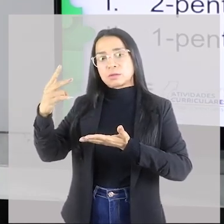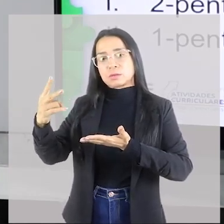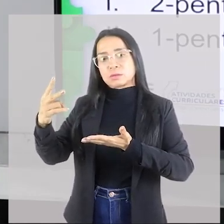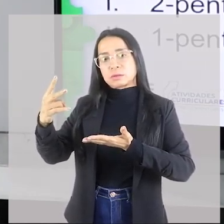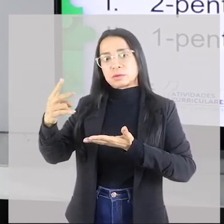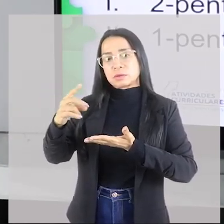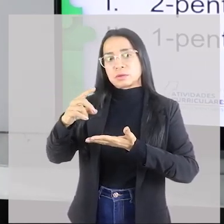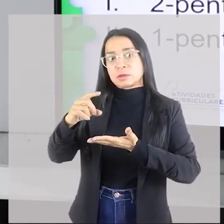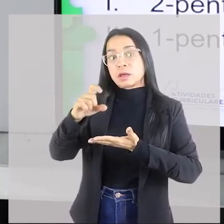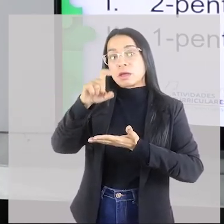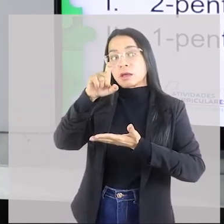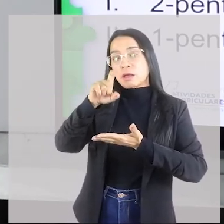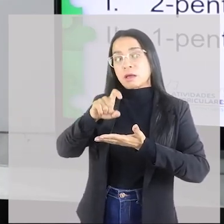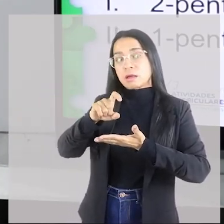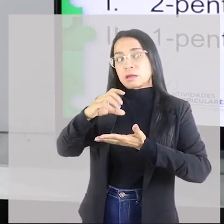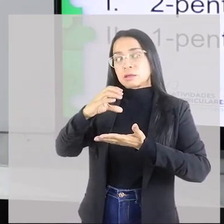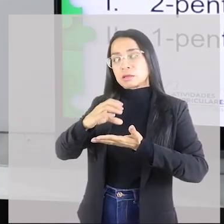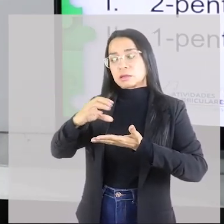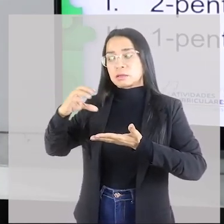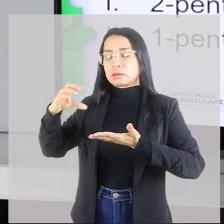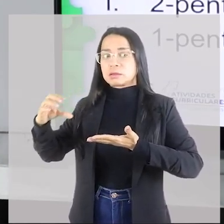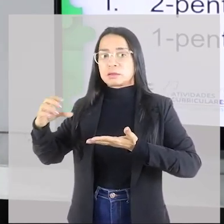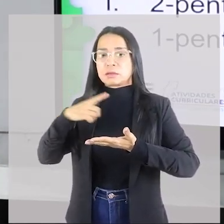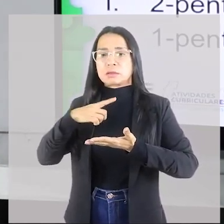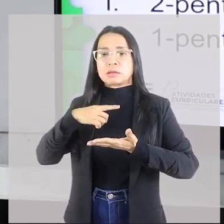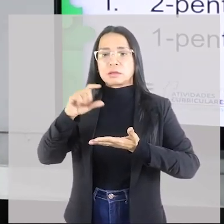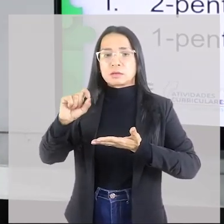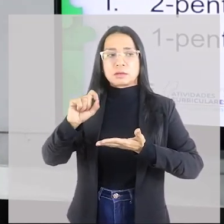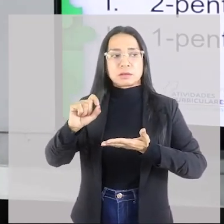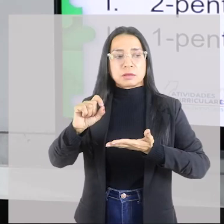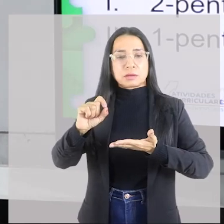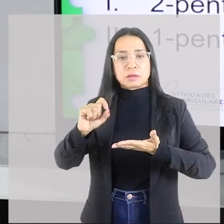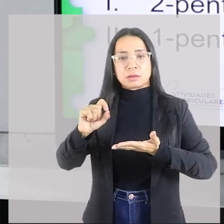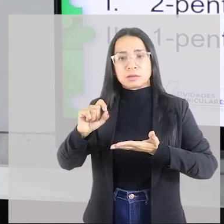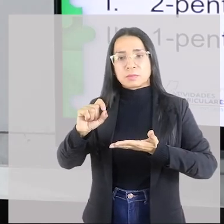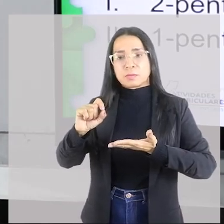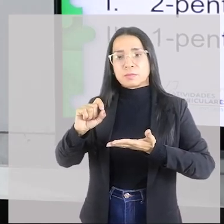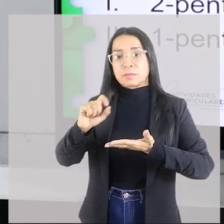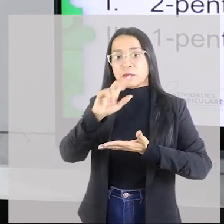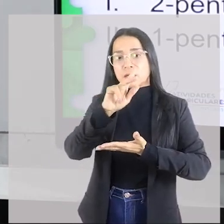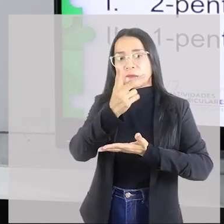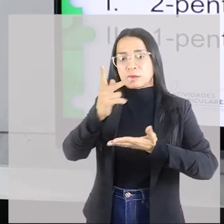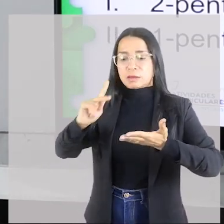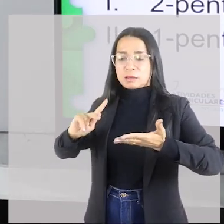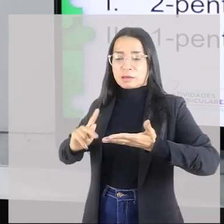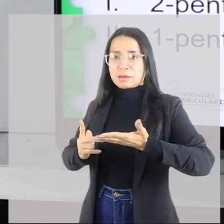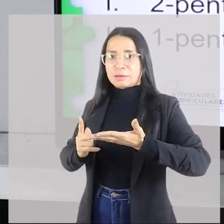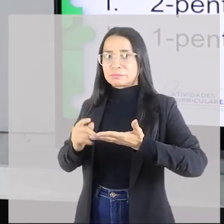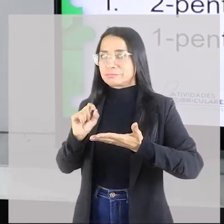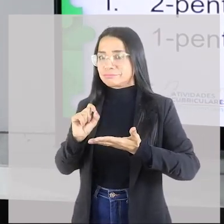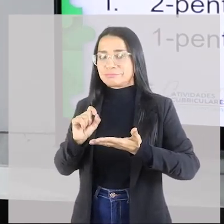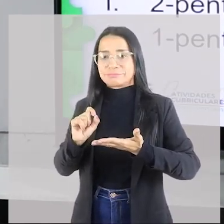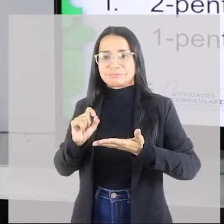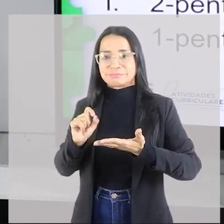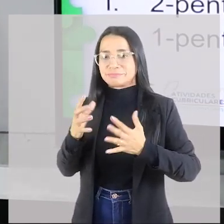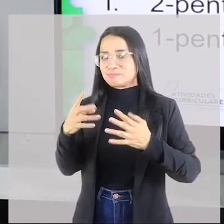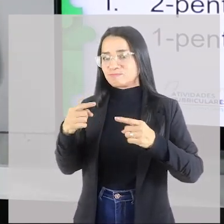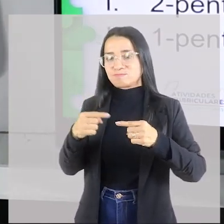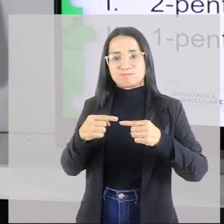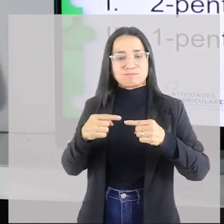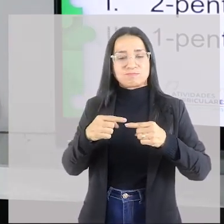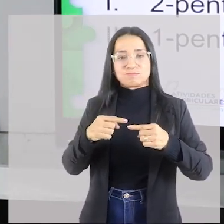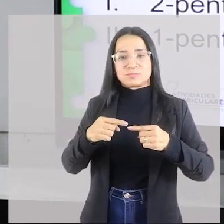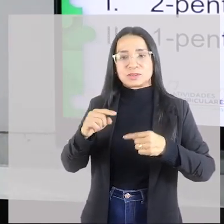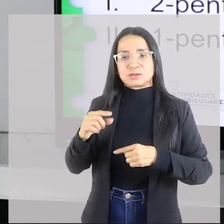CC. Só que aqui você tem hidrogênio e hidrogênio, não rola. Bem aqui você